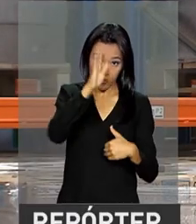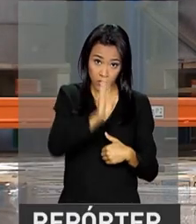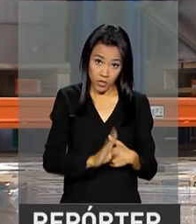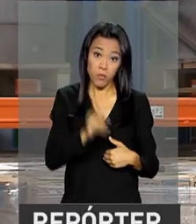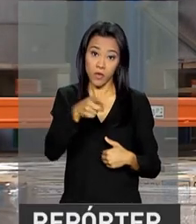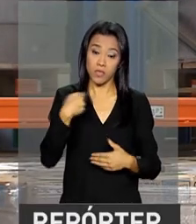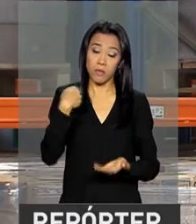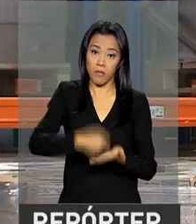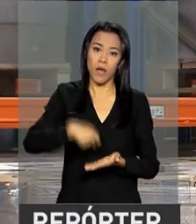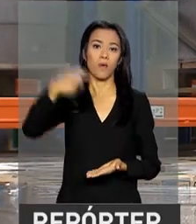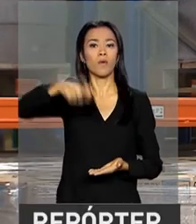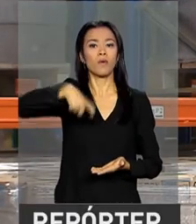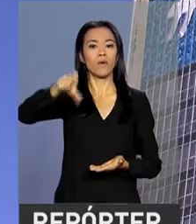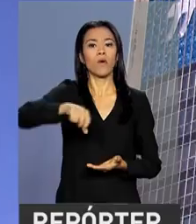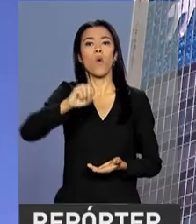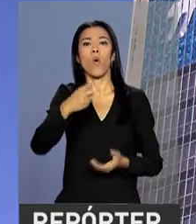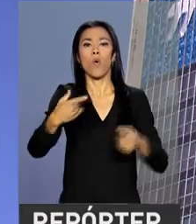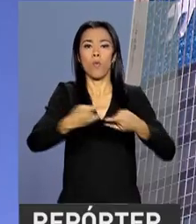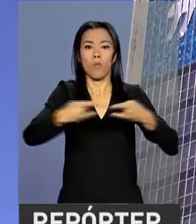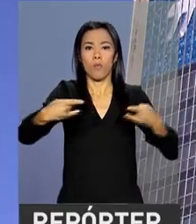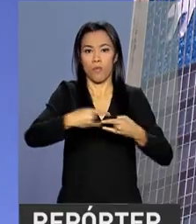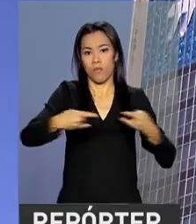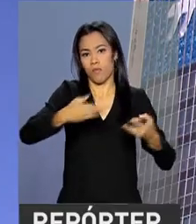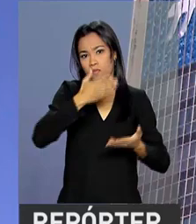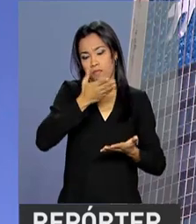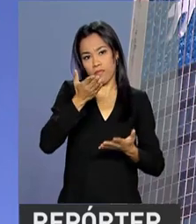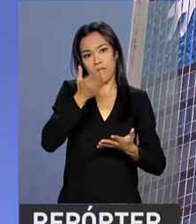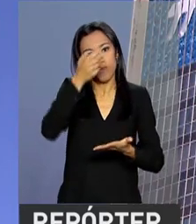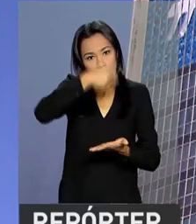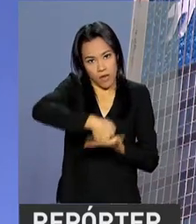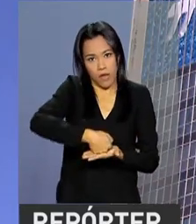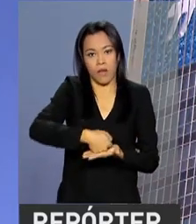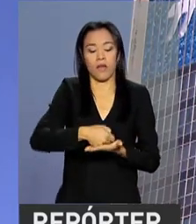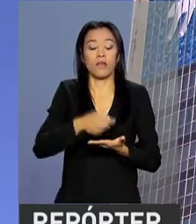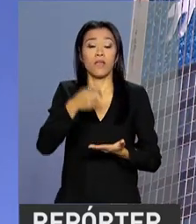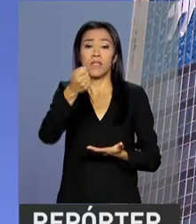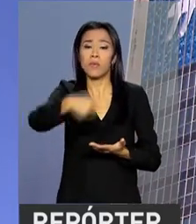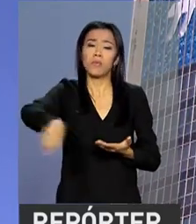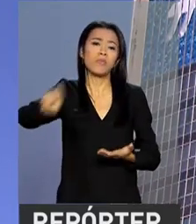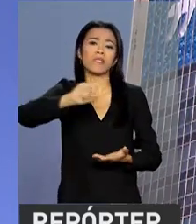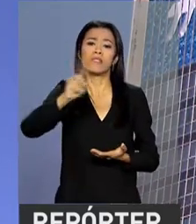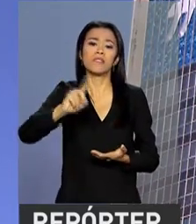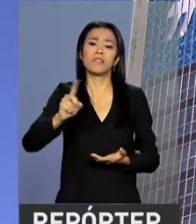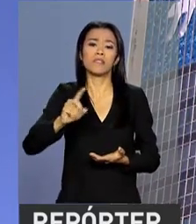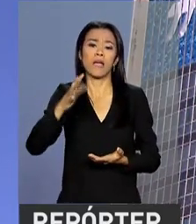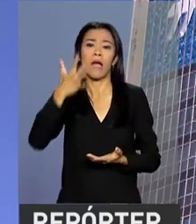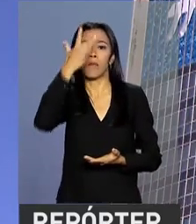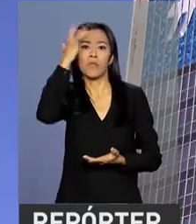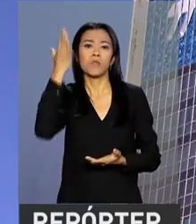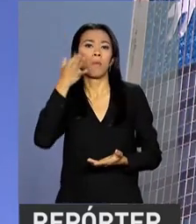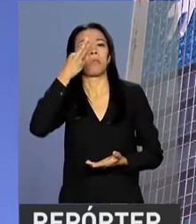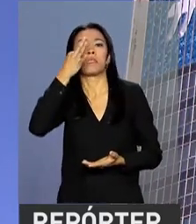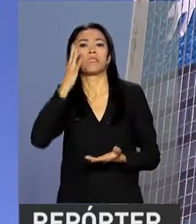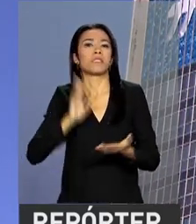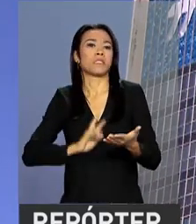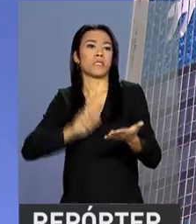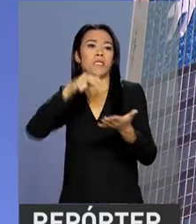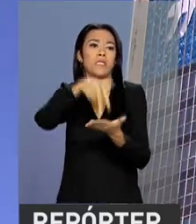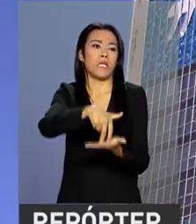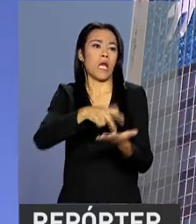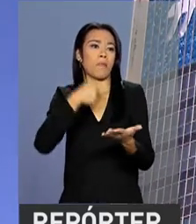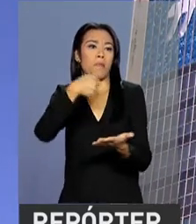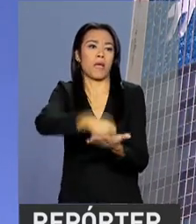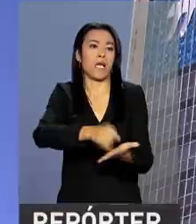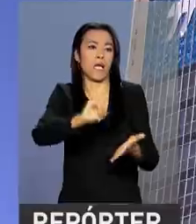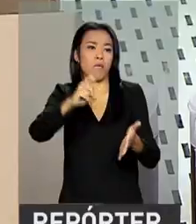de crédito ou boleto bancário e deixa de ser necessária a presença do destinatário na agência dos correios para pagar